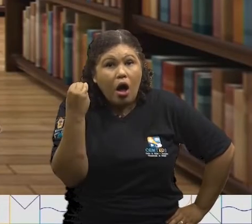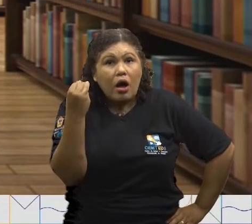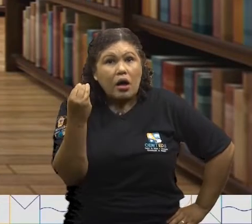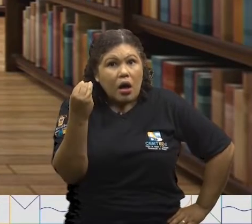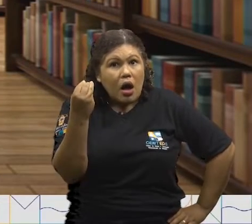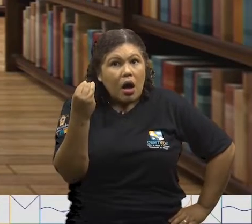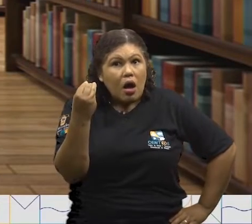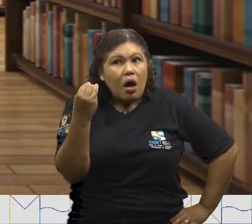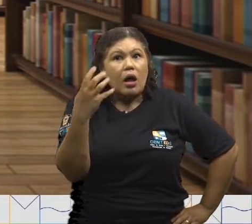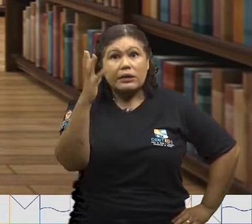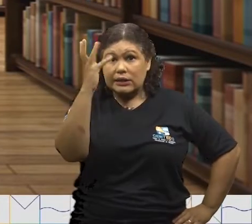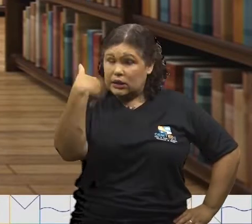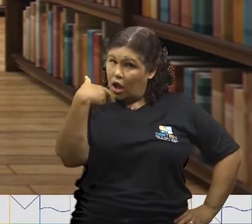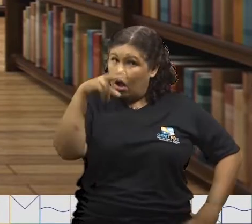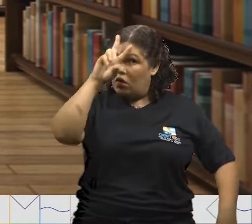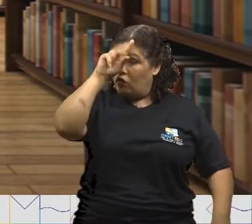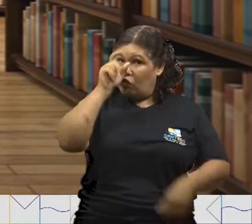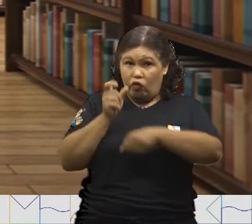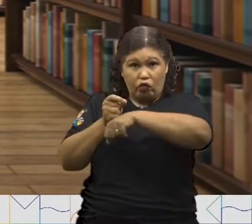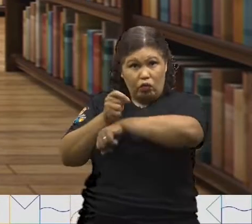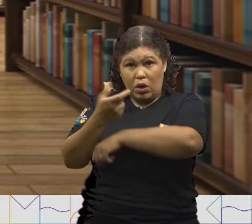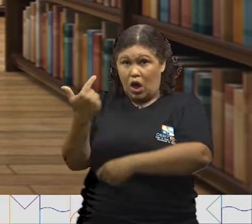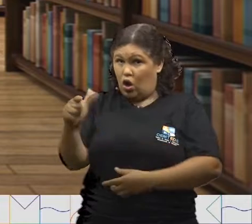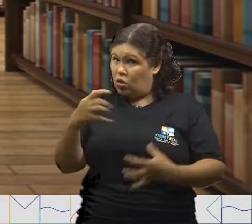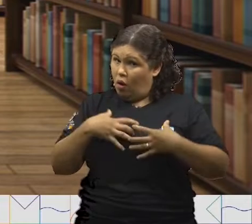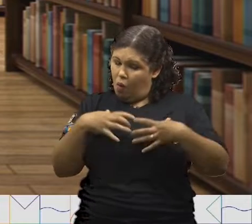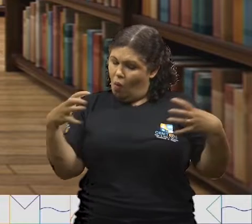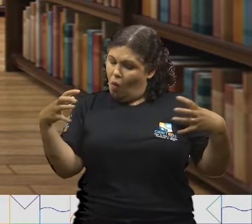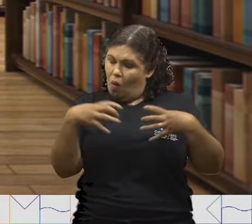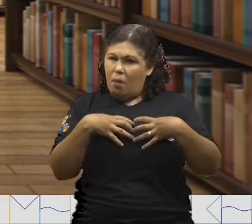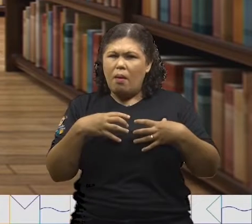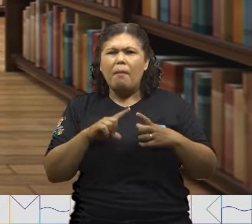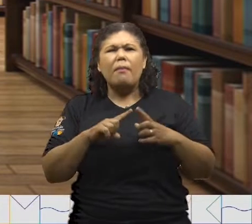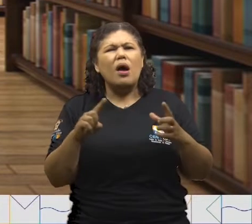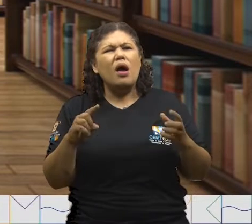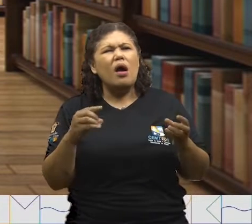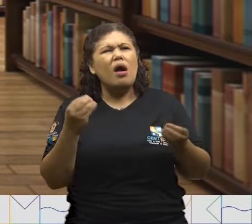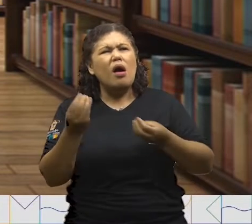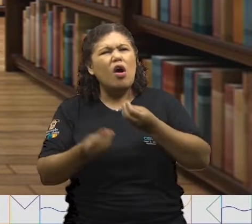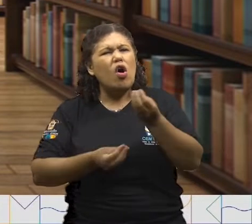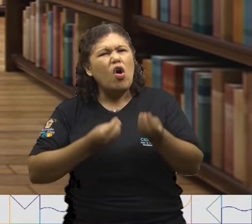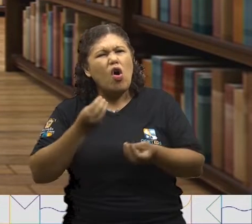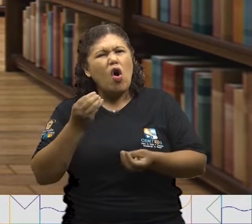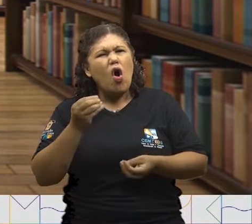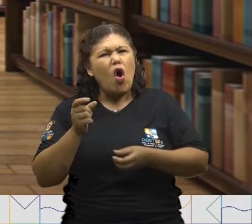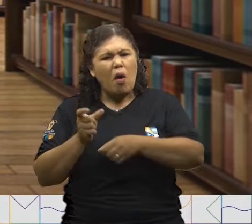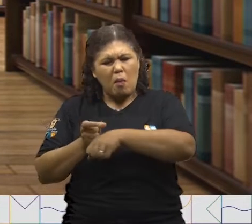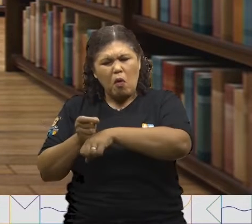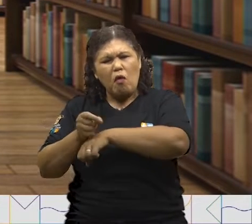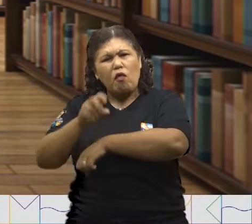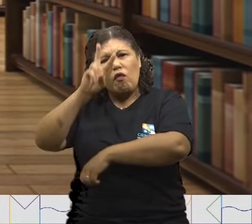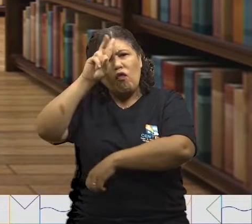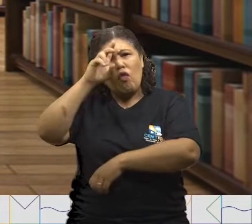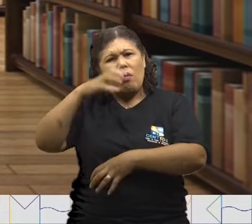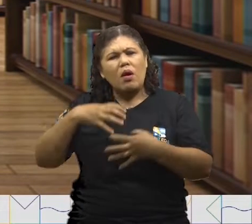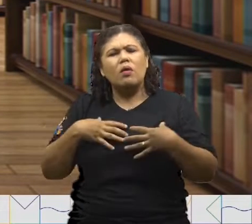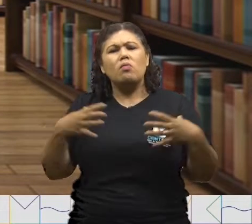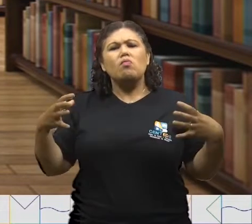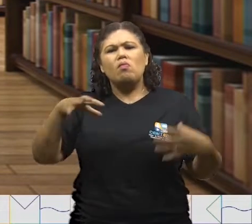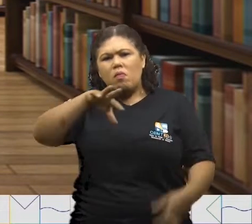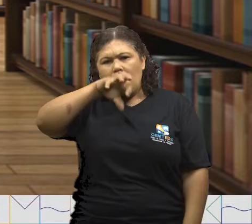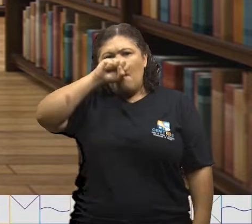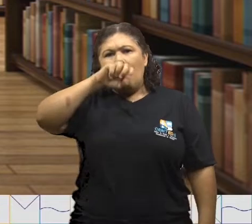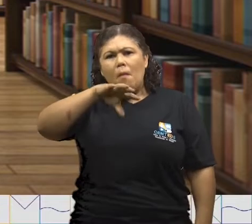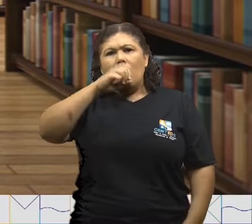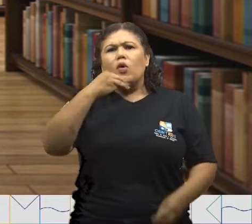Nossa! É sério! Mas isso não significa que elas não respiram.